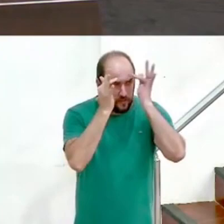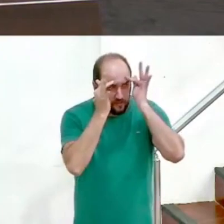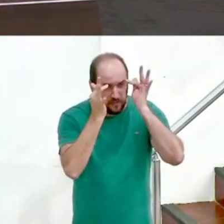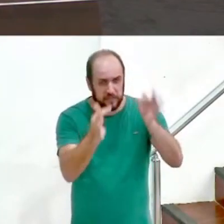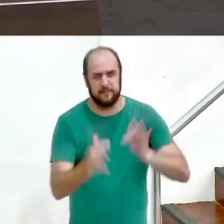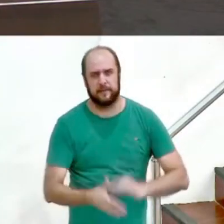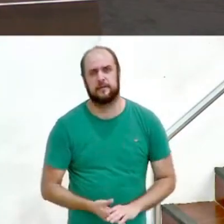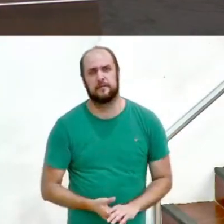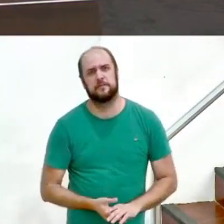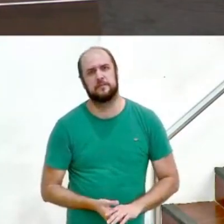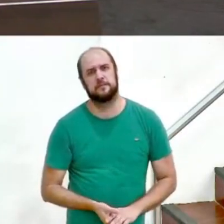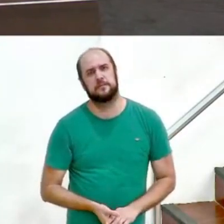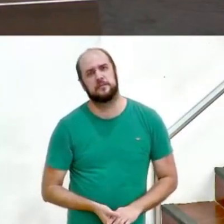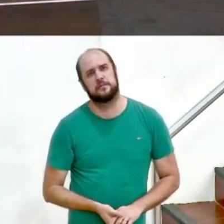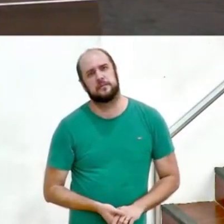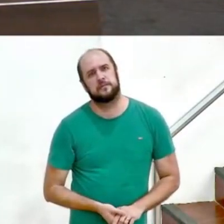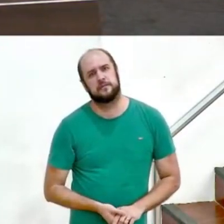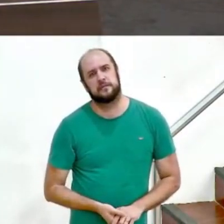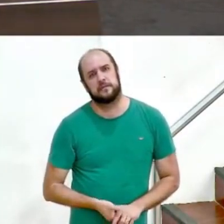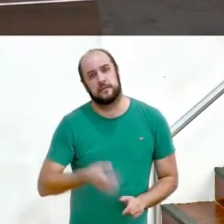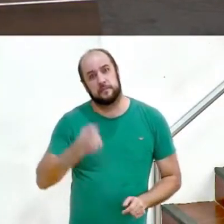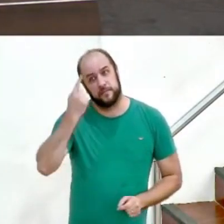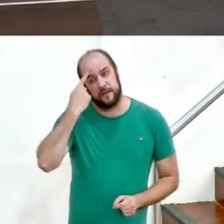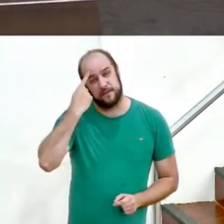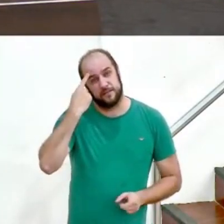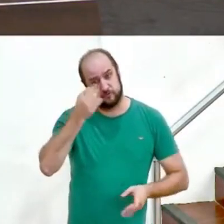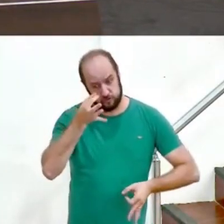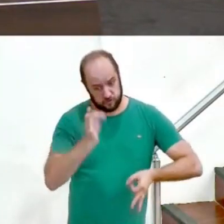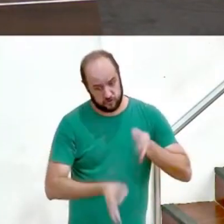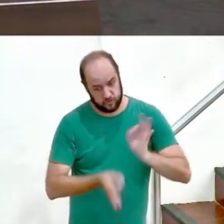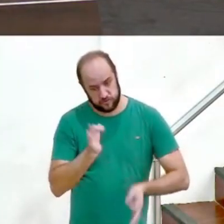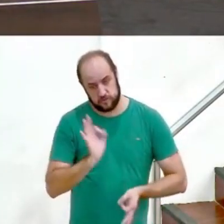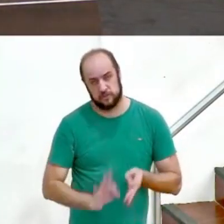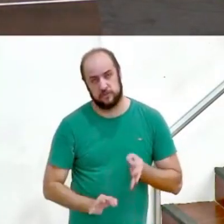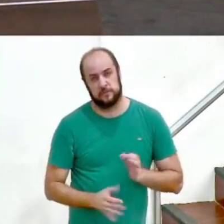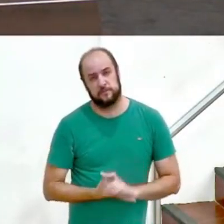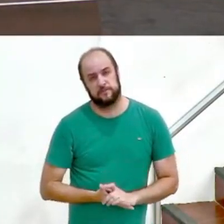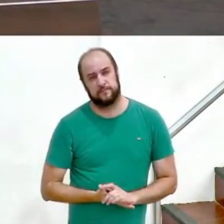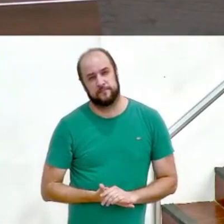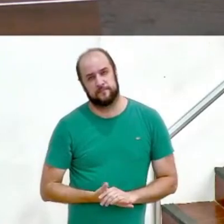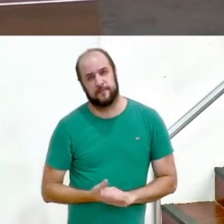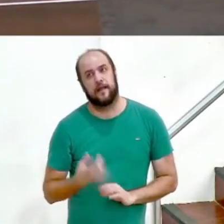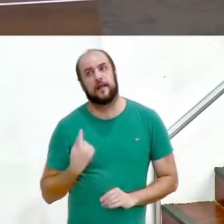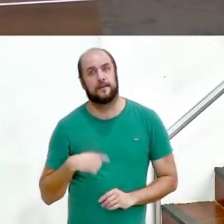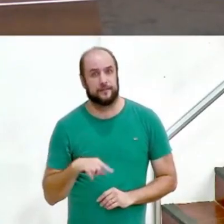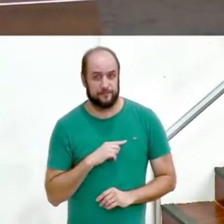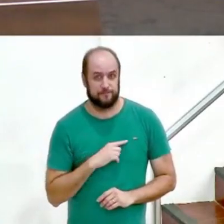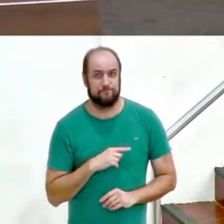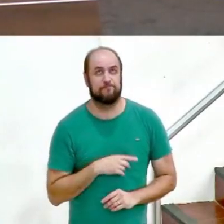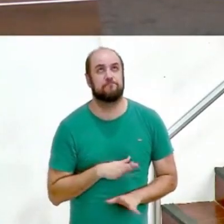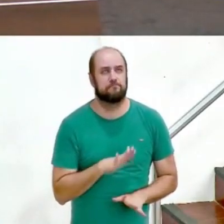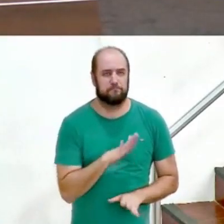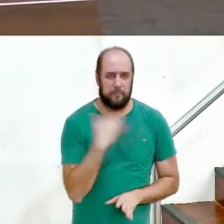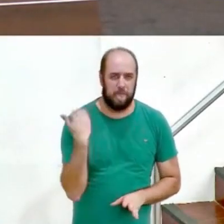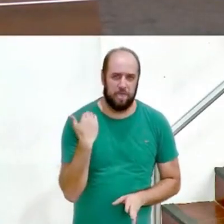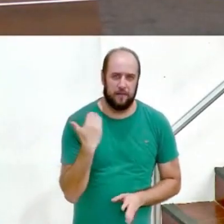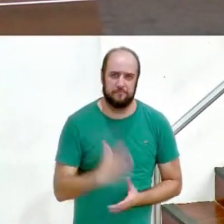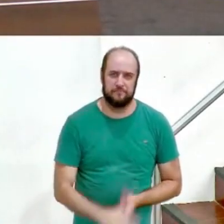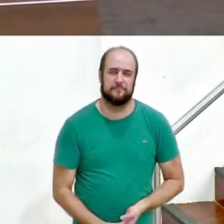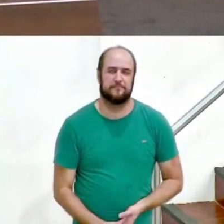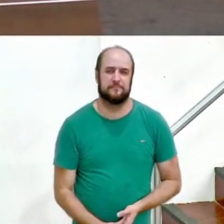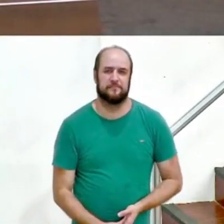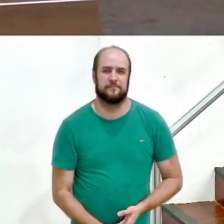senão lá se vem um julgamento. Nós estamos fritos.